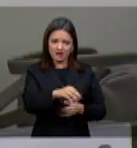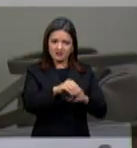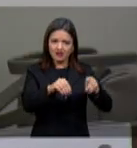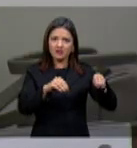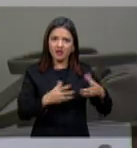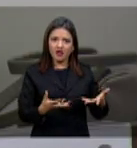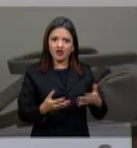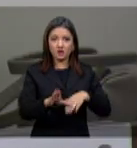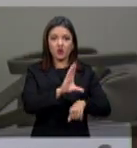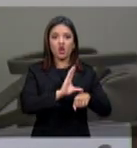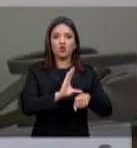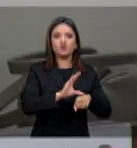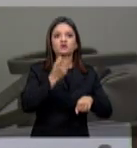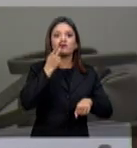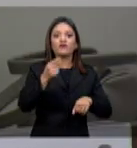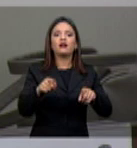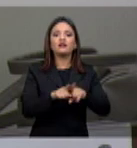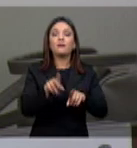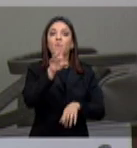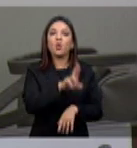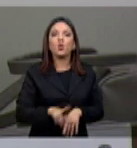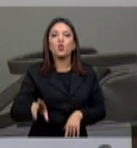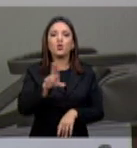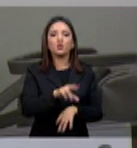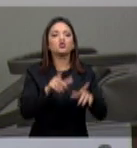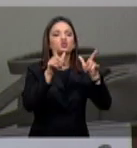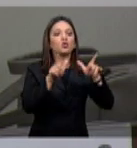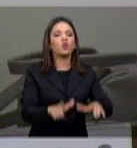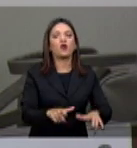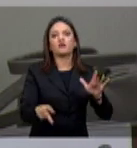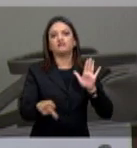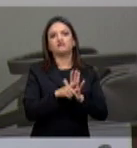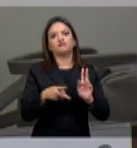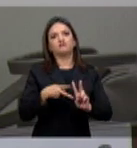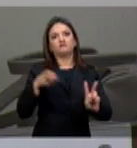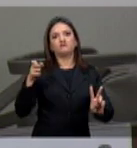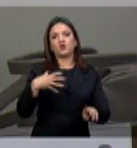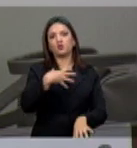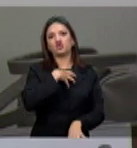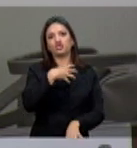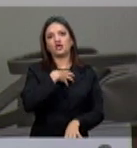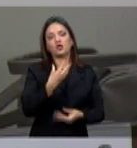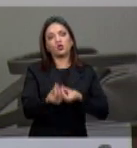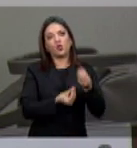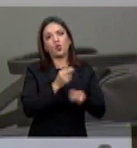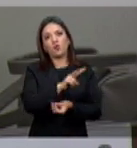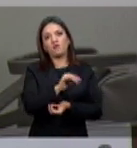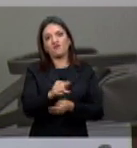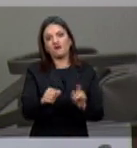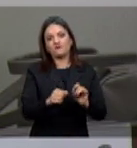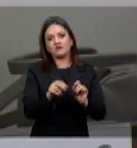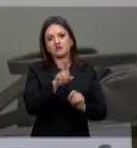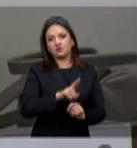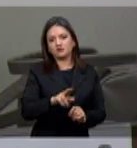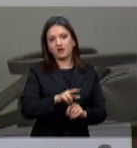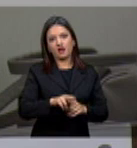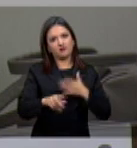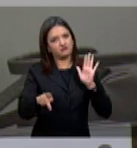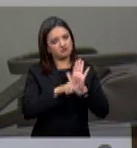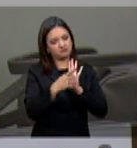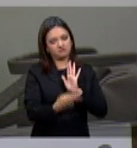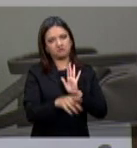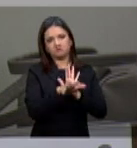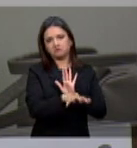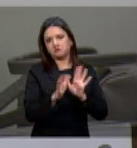também garante o usufruto do território para os povos indígenas. E a forma de usufruir desse direito compete a nós, povos